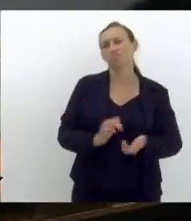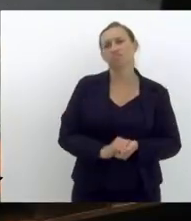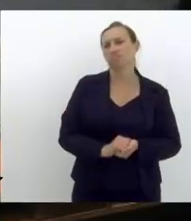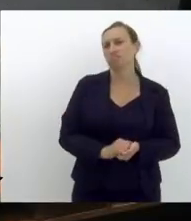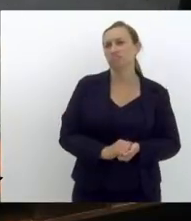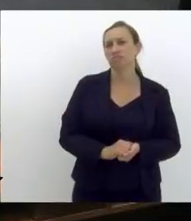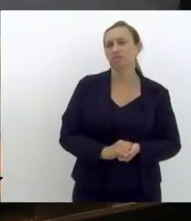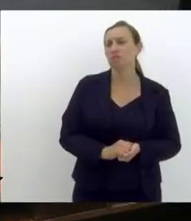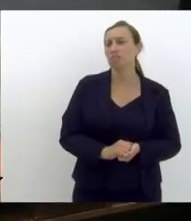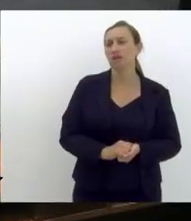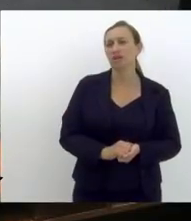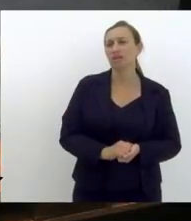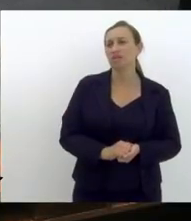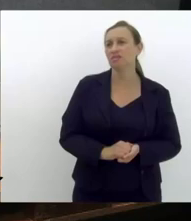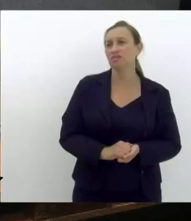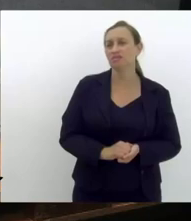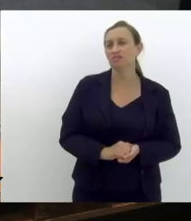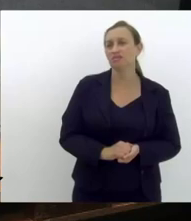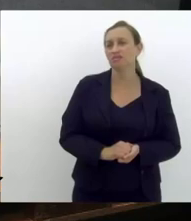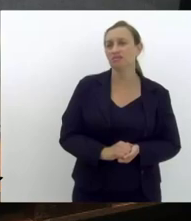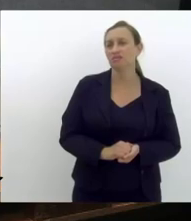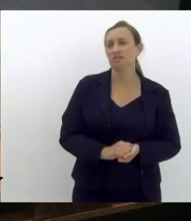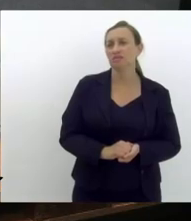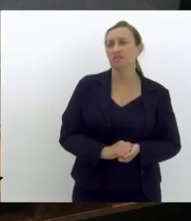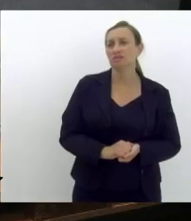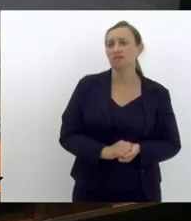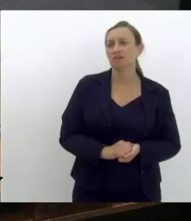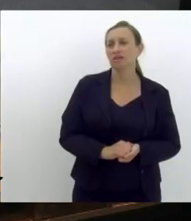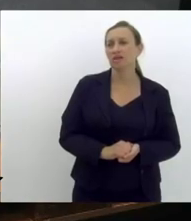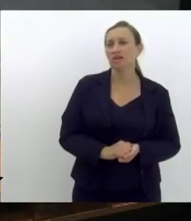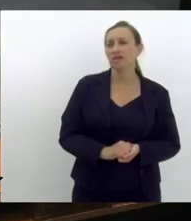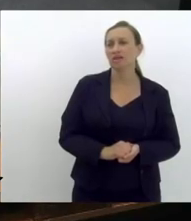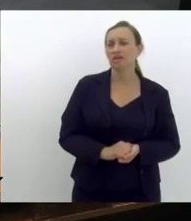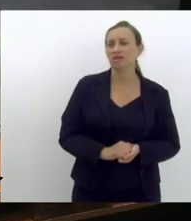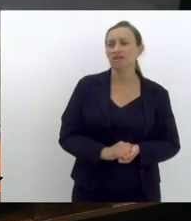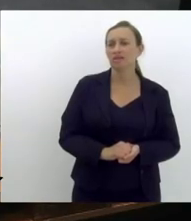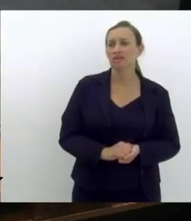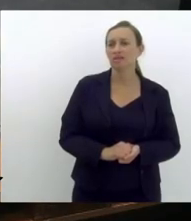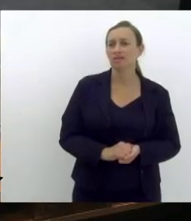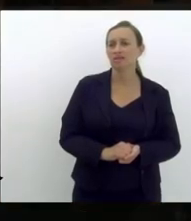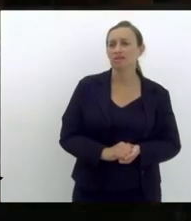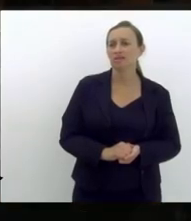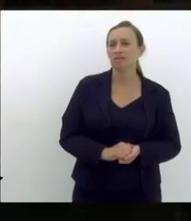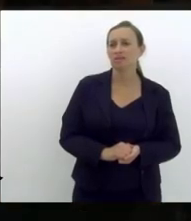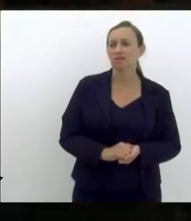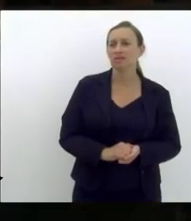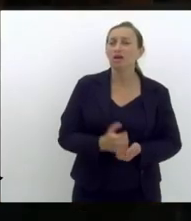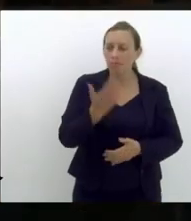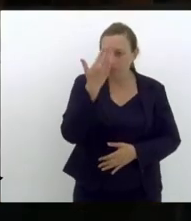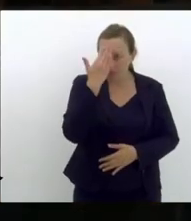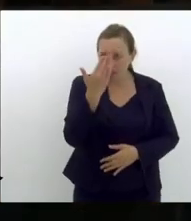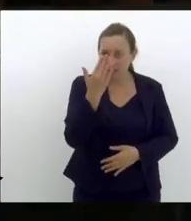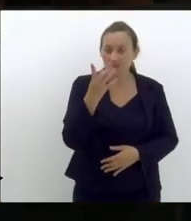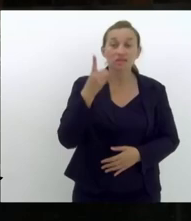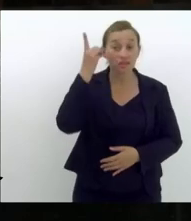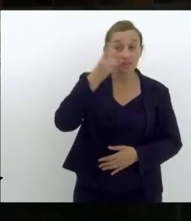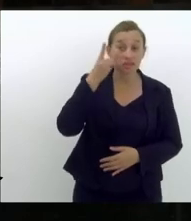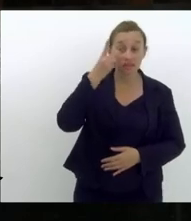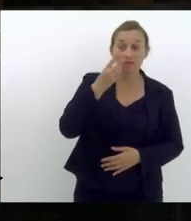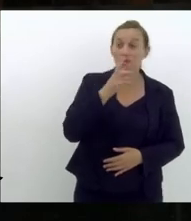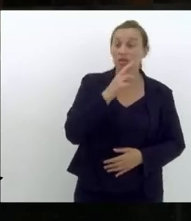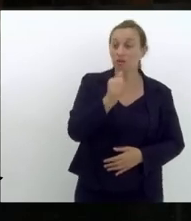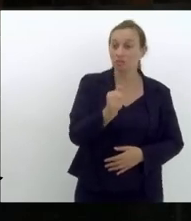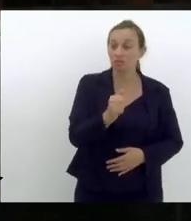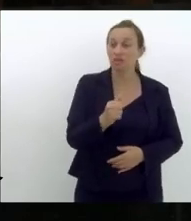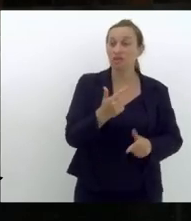falta 30 segundos exatamente Muito obrigado Deputado Rodrigo Amorim e o microfone estava com problema mas